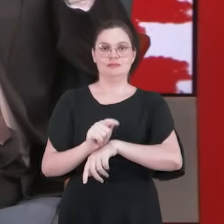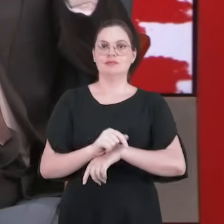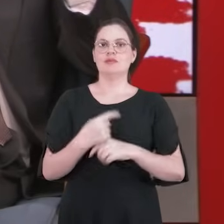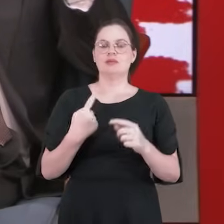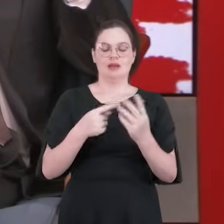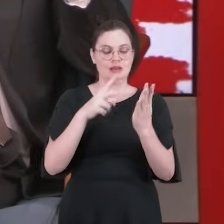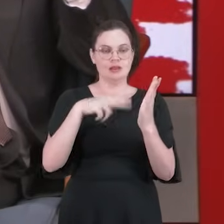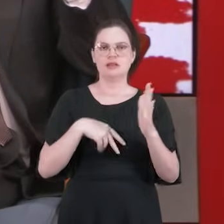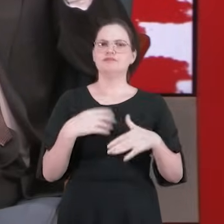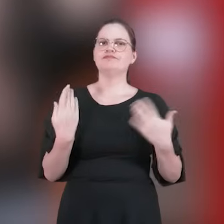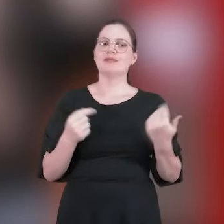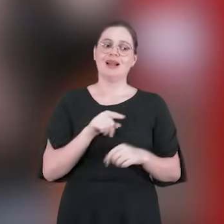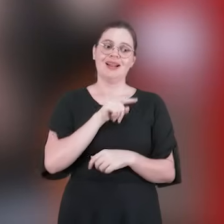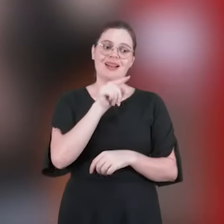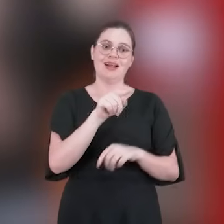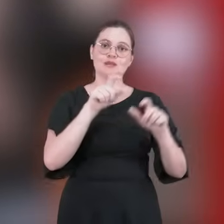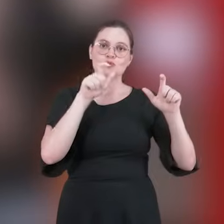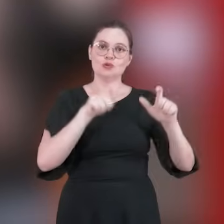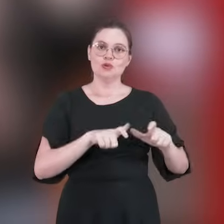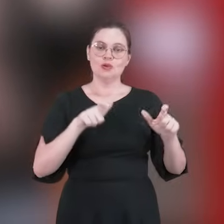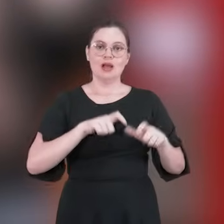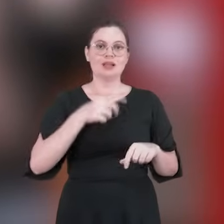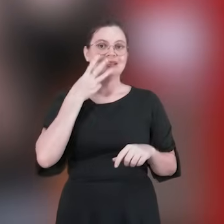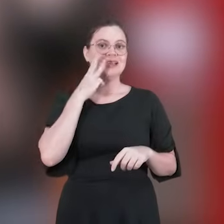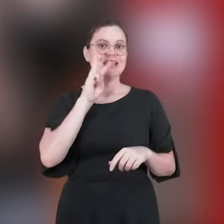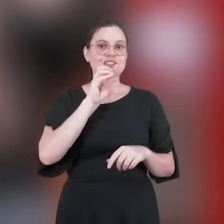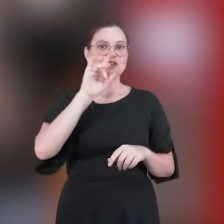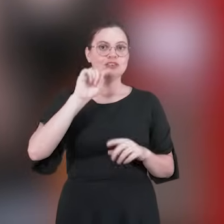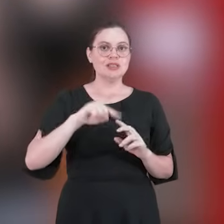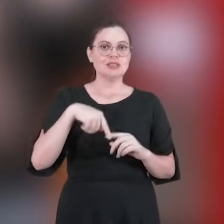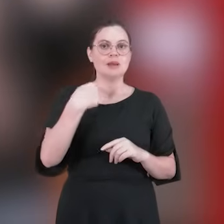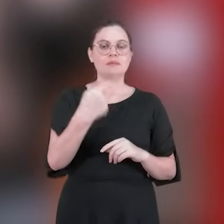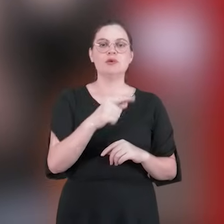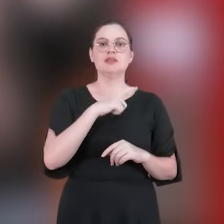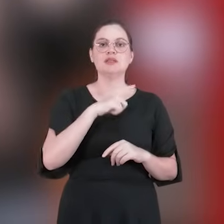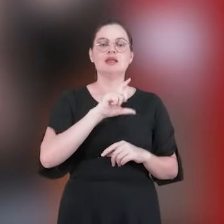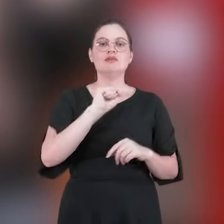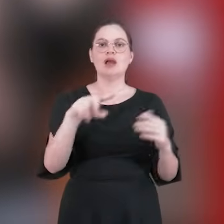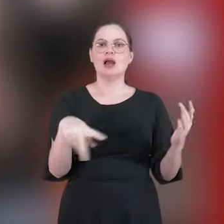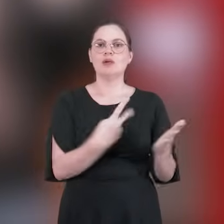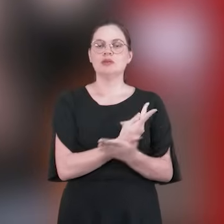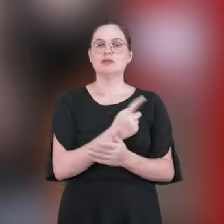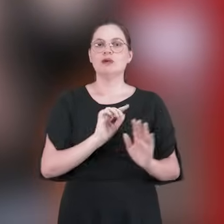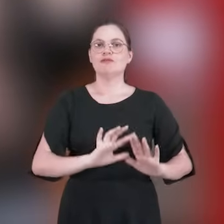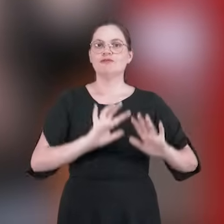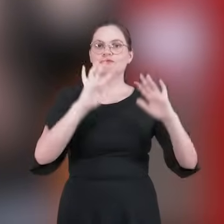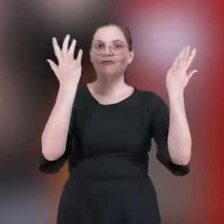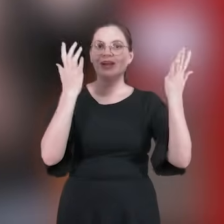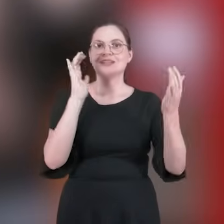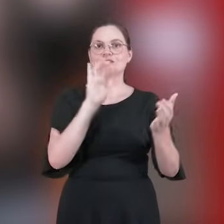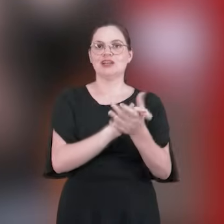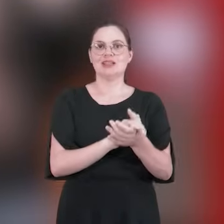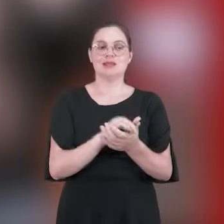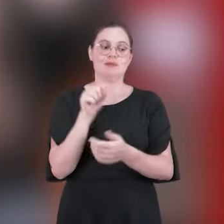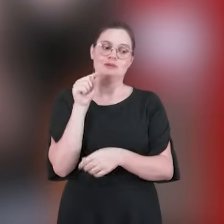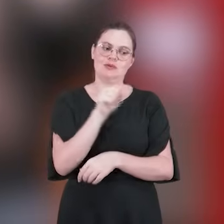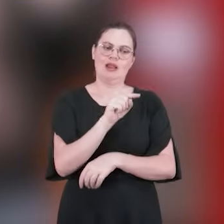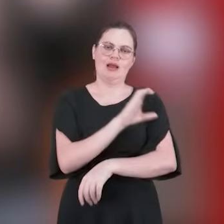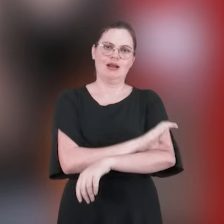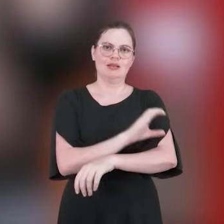em Caná da Galileia, e ao terceiro dia, houve em Caná da Galileia uma festa de